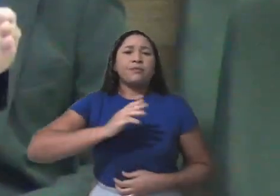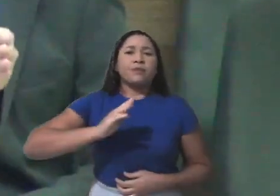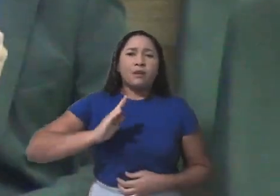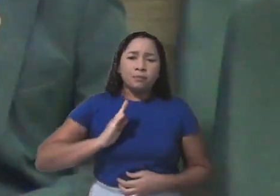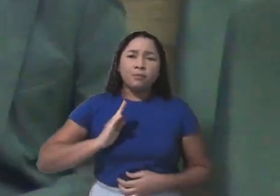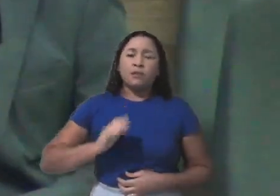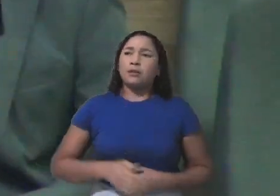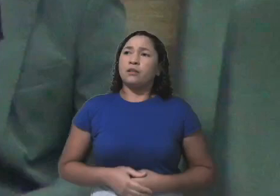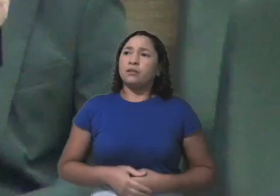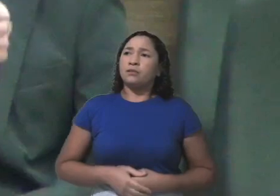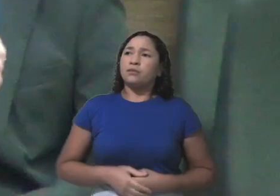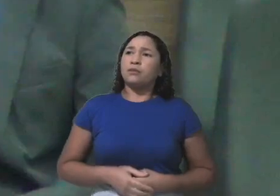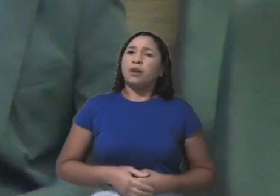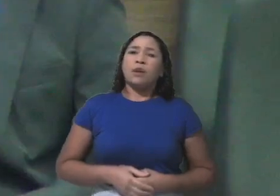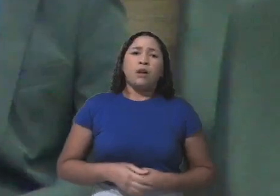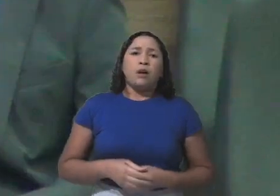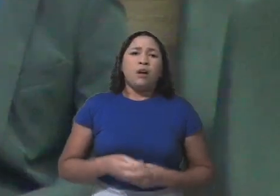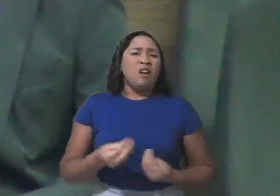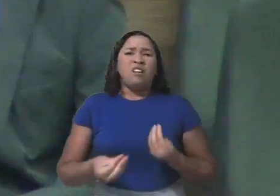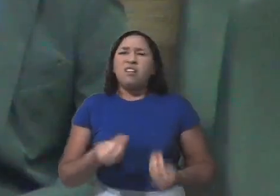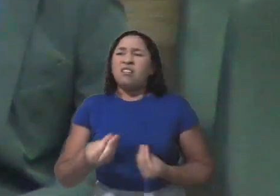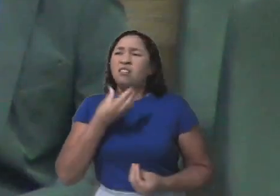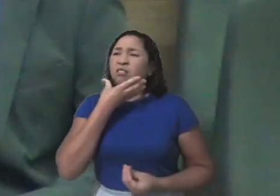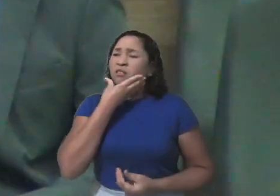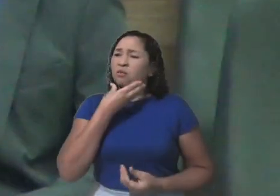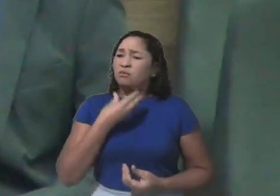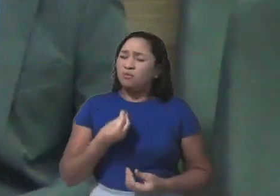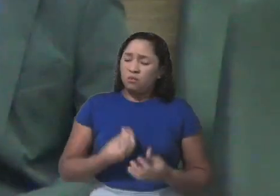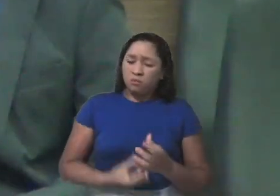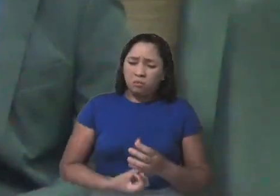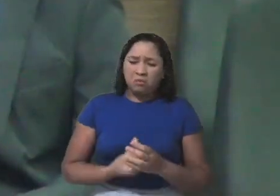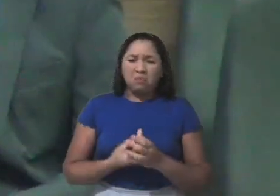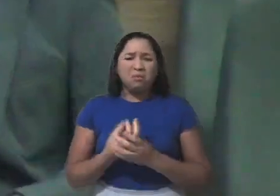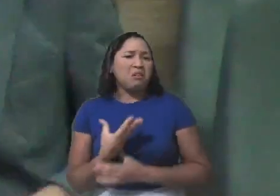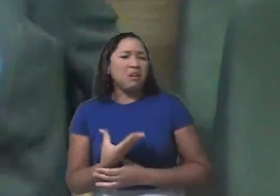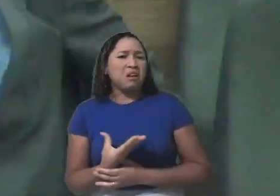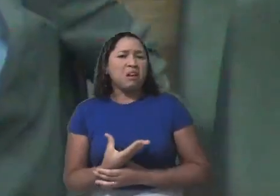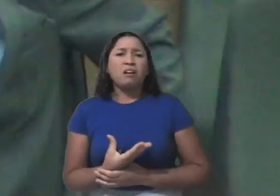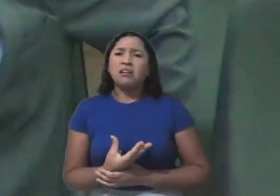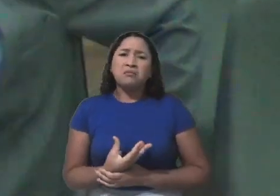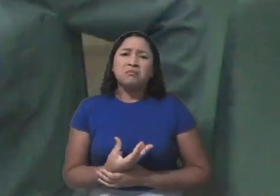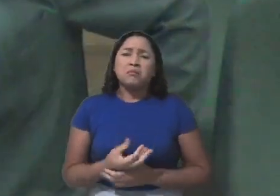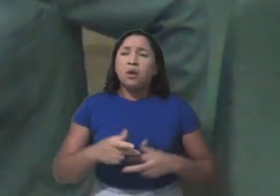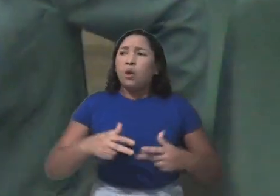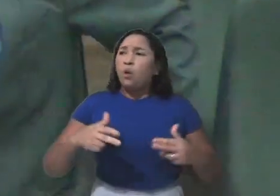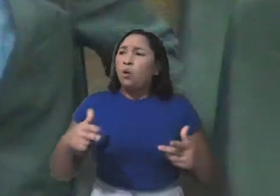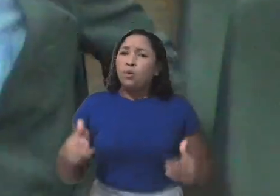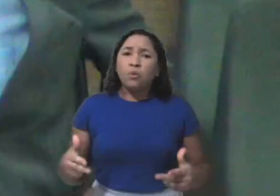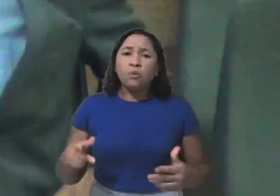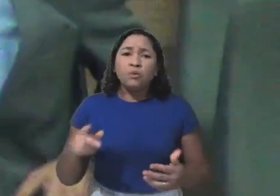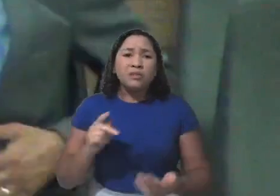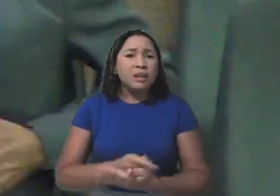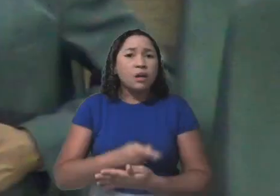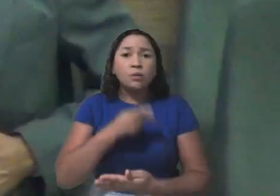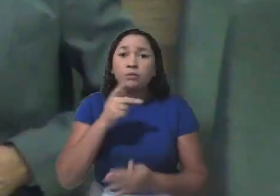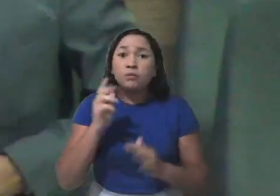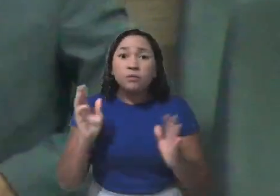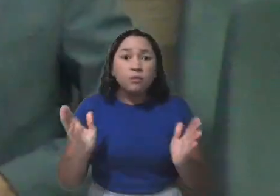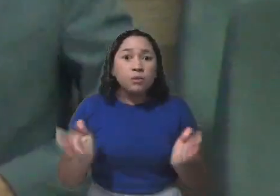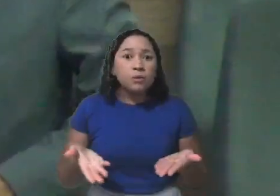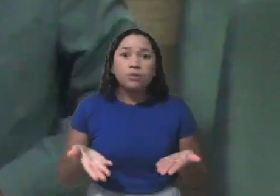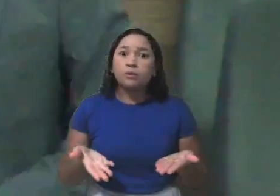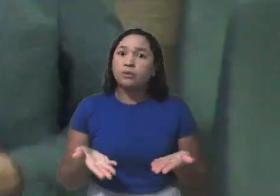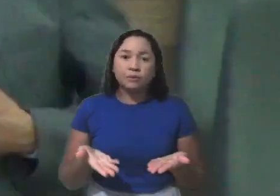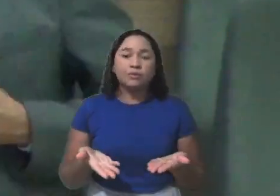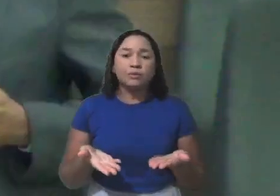do homem, como o homem veio parar aqui, como o homem foi criado, as coisas que estão acontecendo, o seu tempo presente, qual